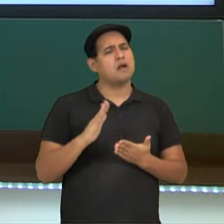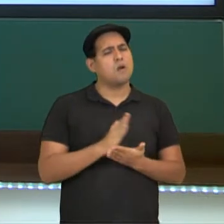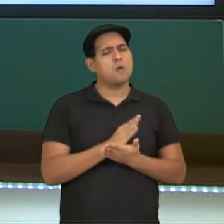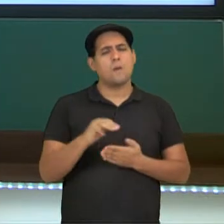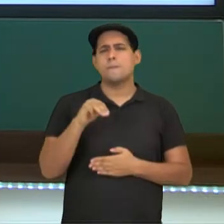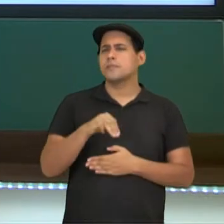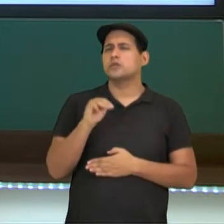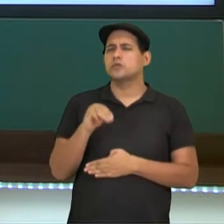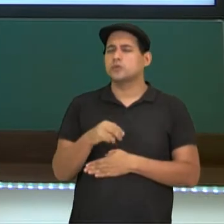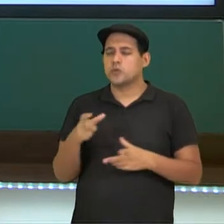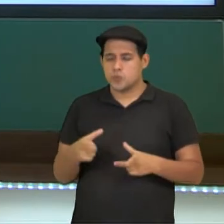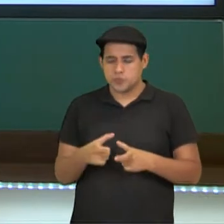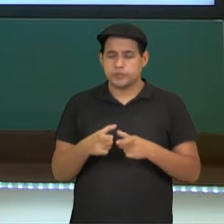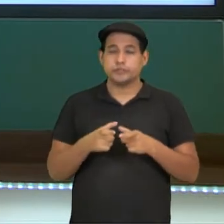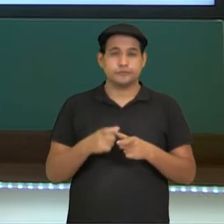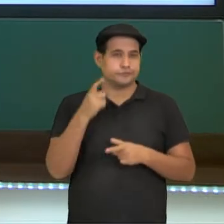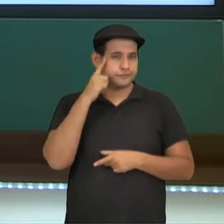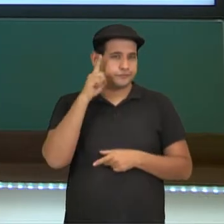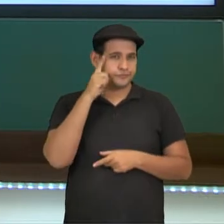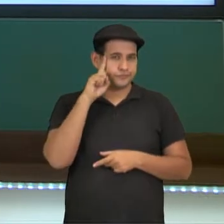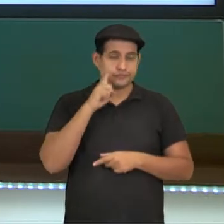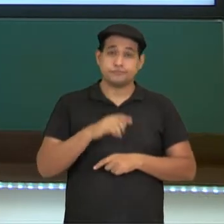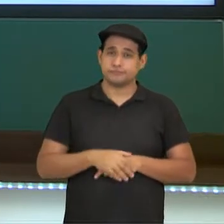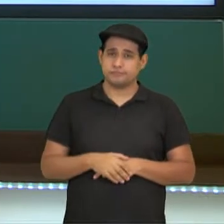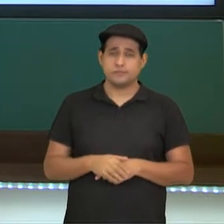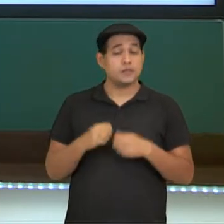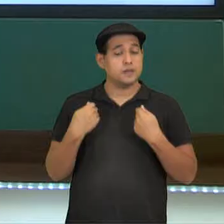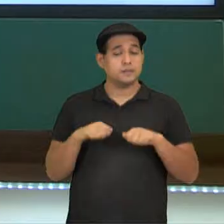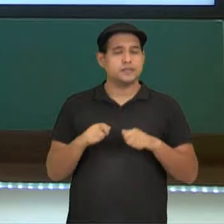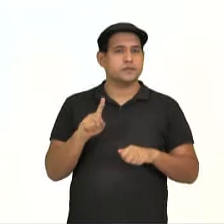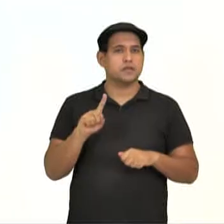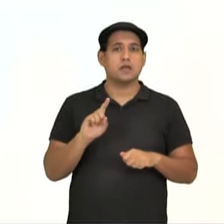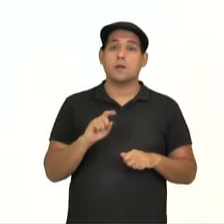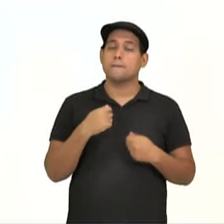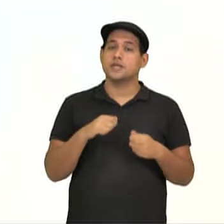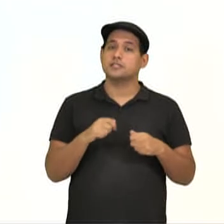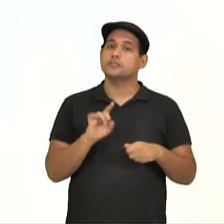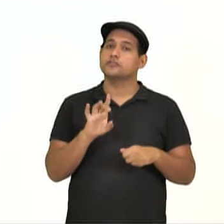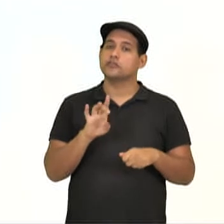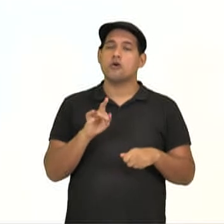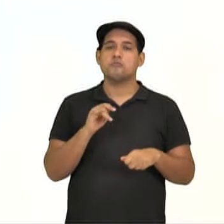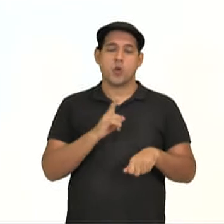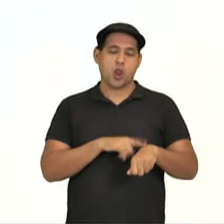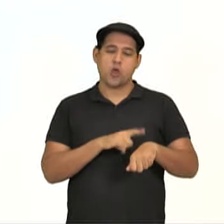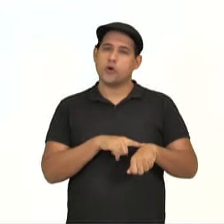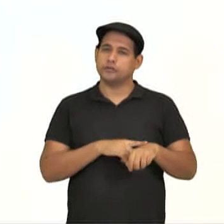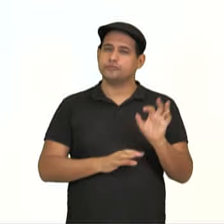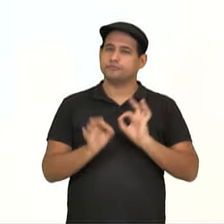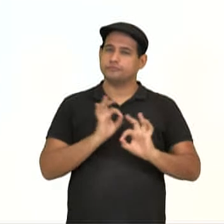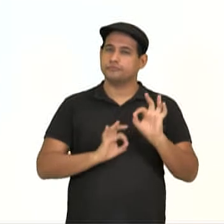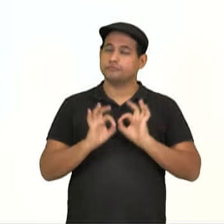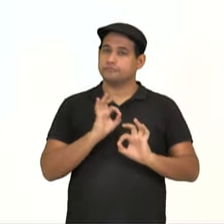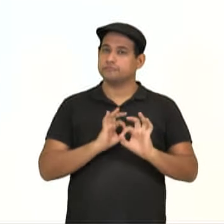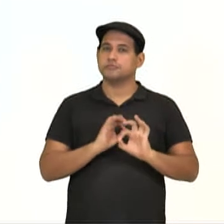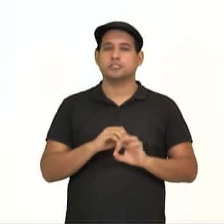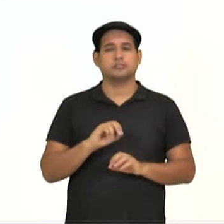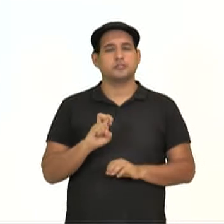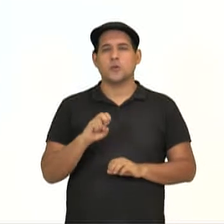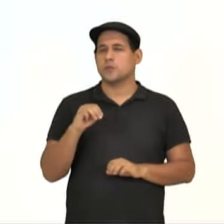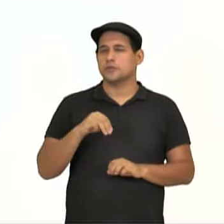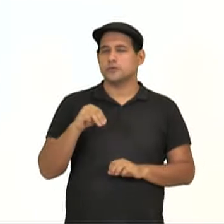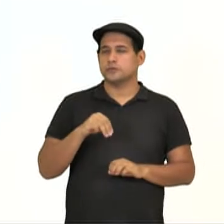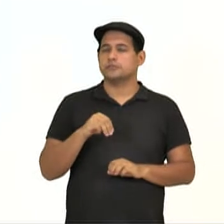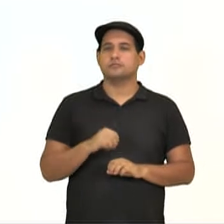minutos curtos ali ao longo dos seus dias. Você precisará apenas de um relógio, então programe seu relógio para despertar após 5